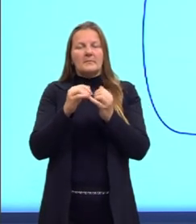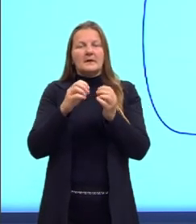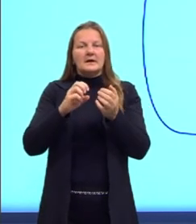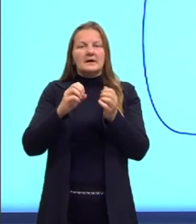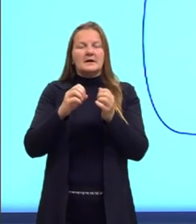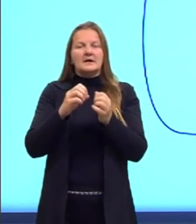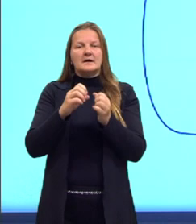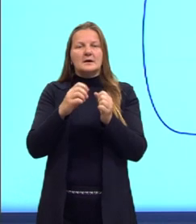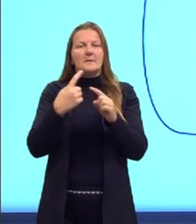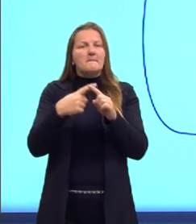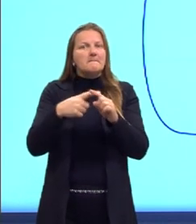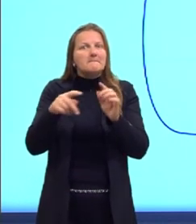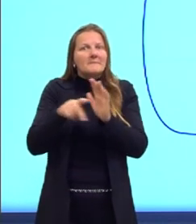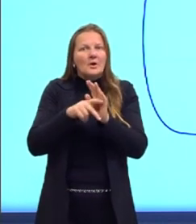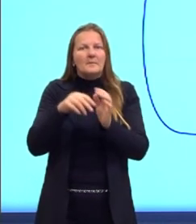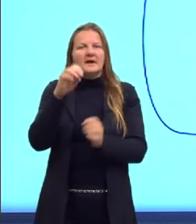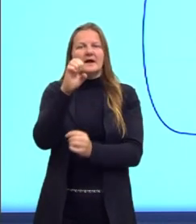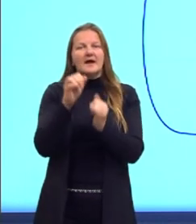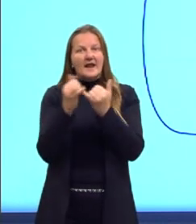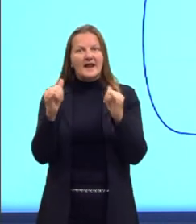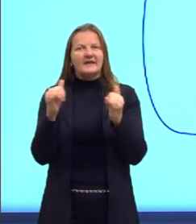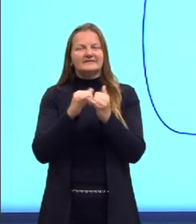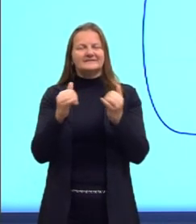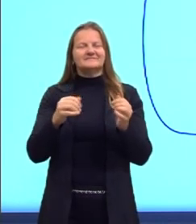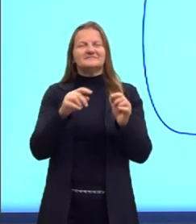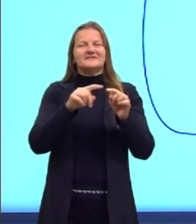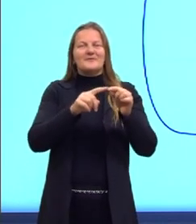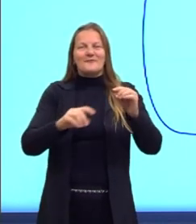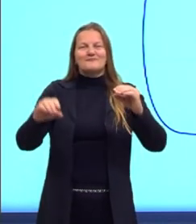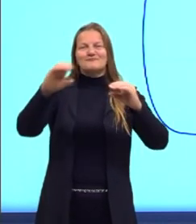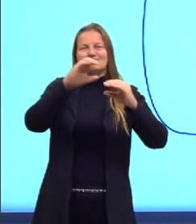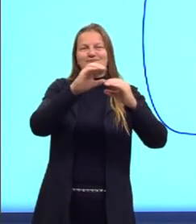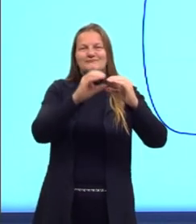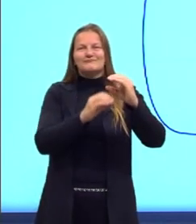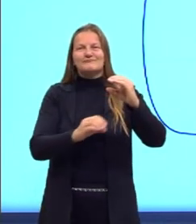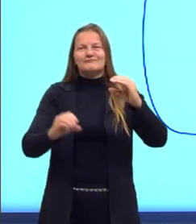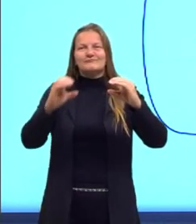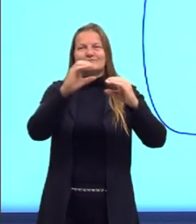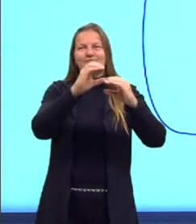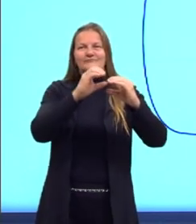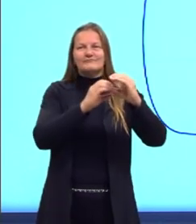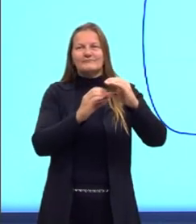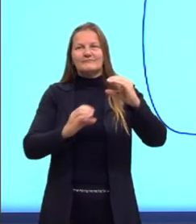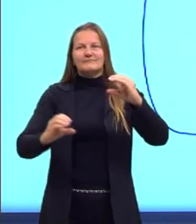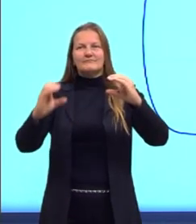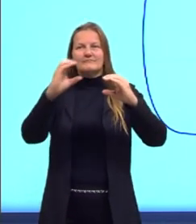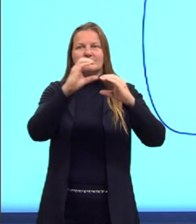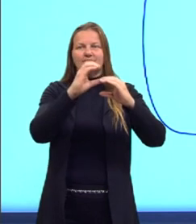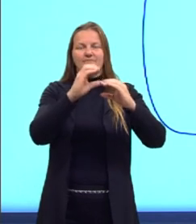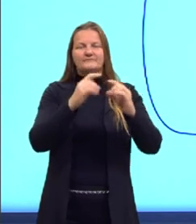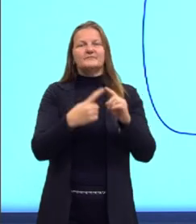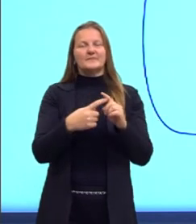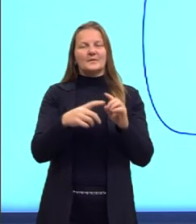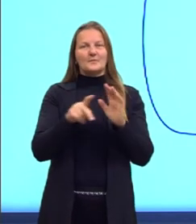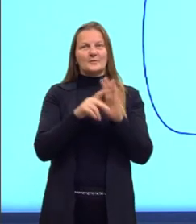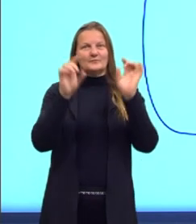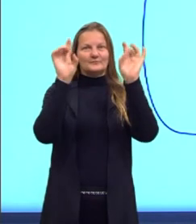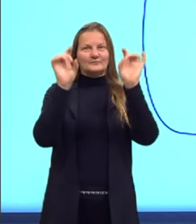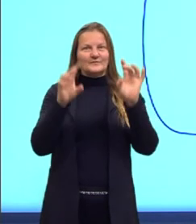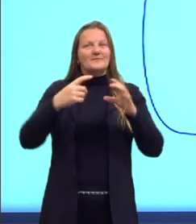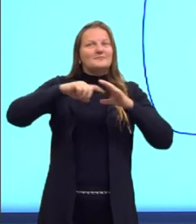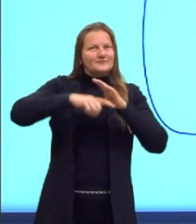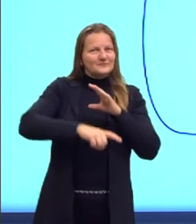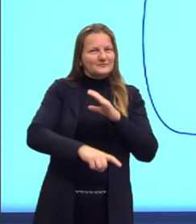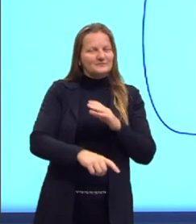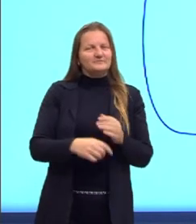fonte que faz né caracterizar então um circuito elétrico Tá Mais especificamente né sobre esse